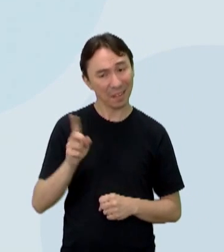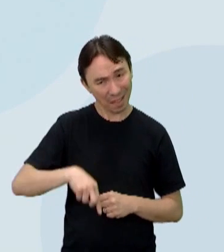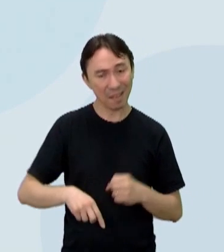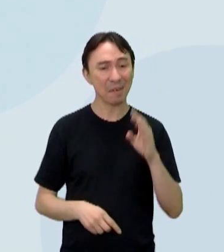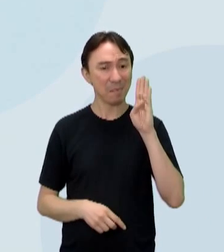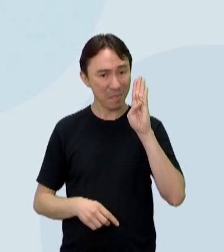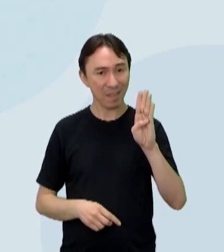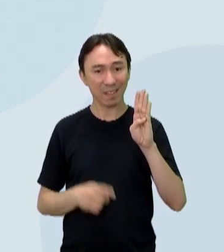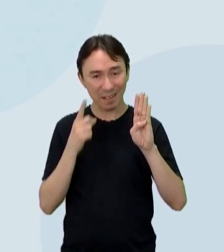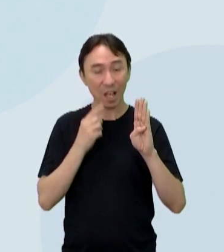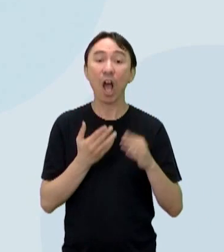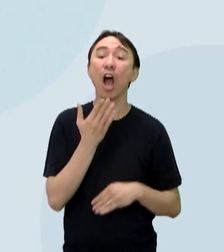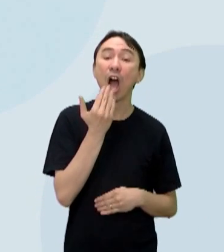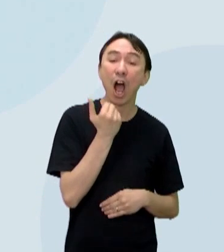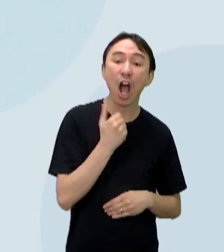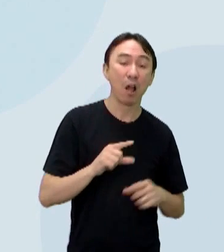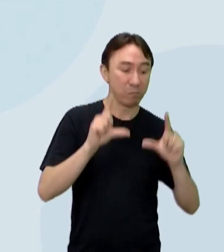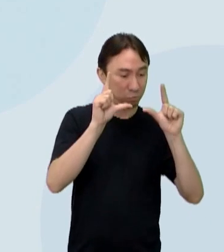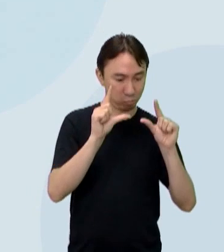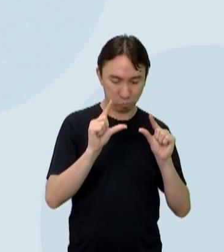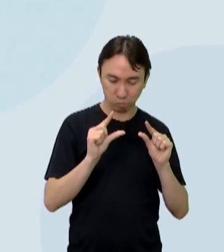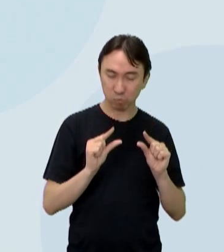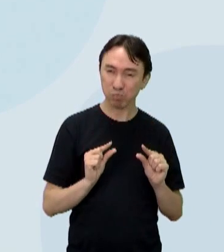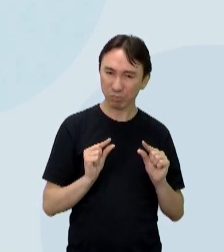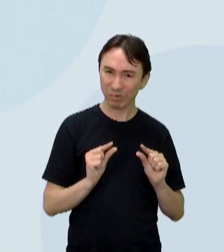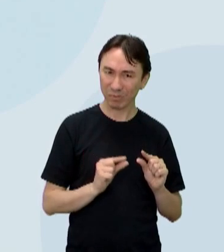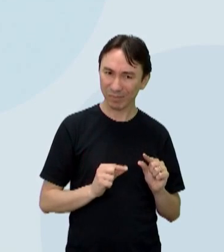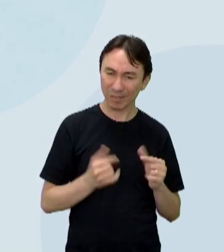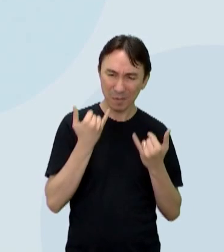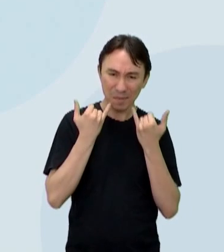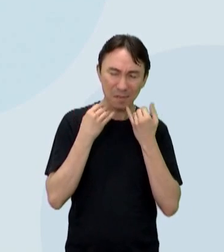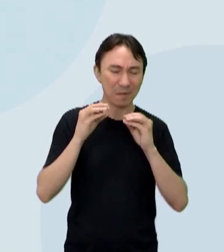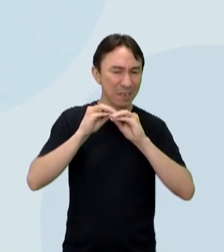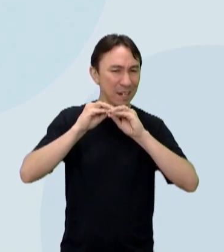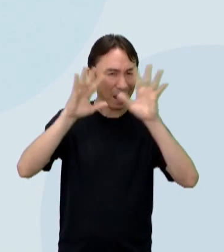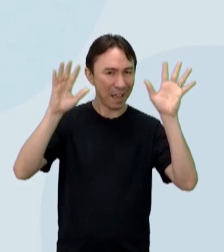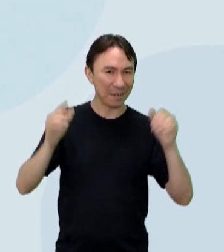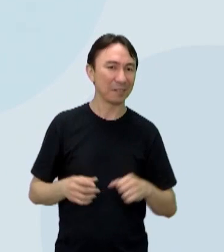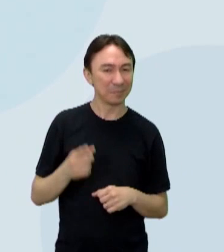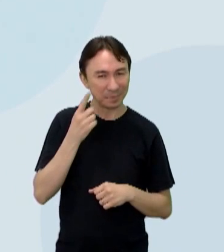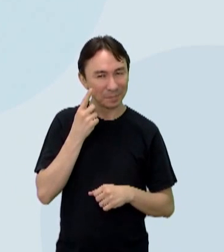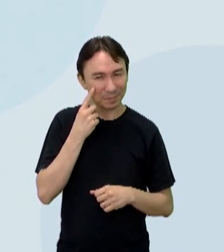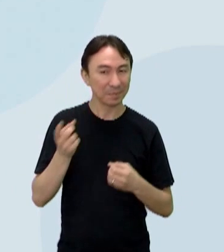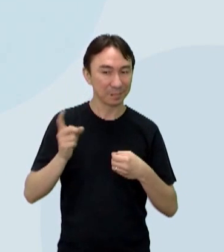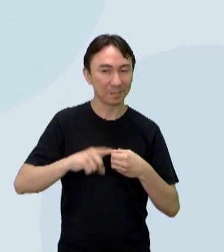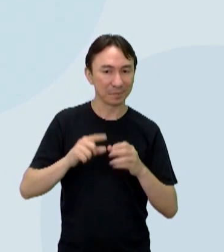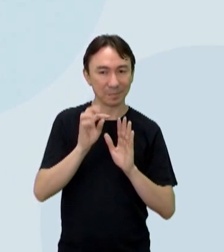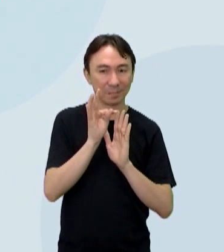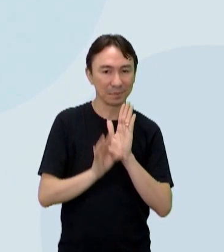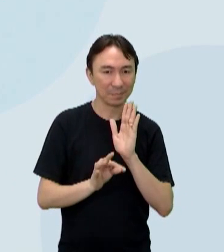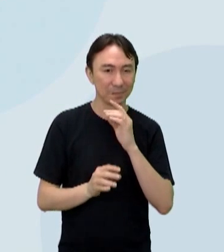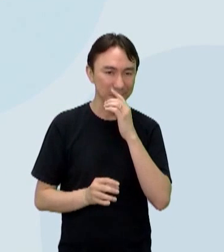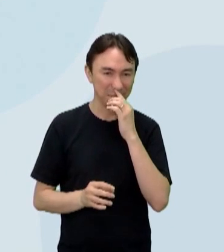estavam acabando. E ficou bem clara essa informação. Volta lá né, no texto para eles. Olha só.